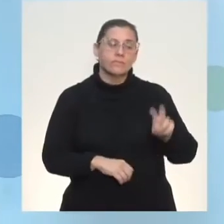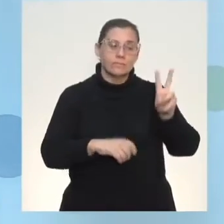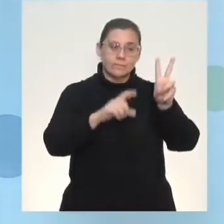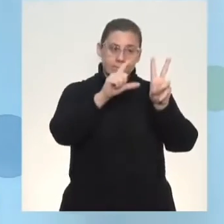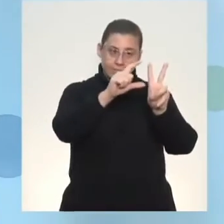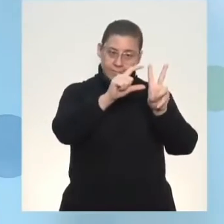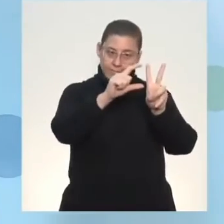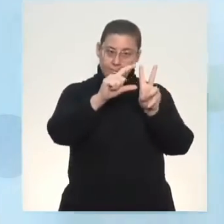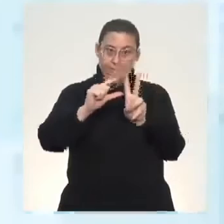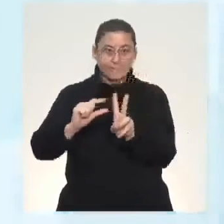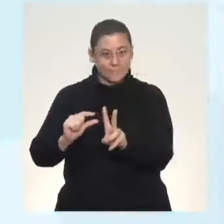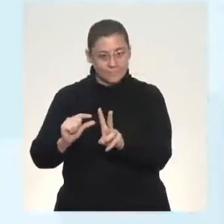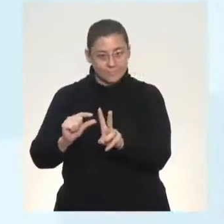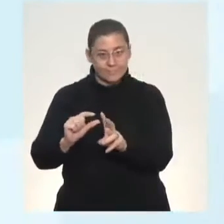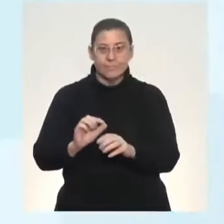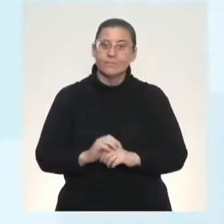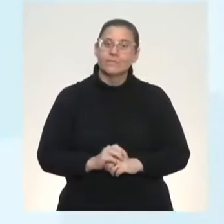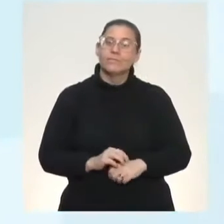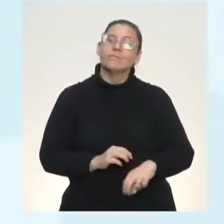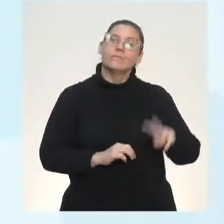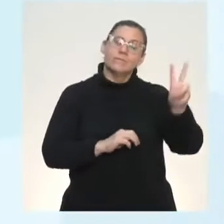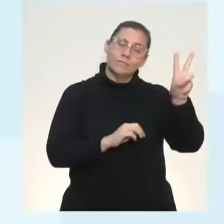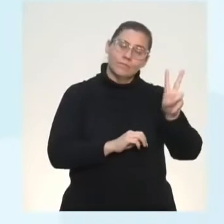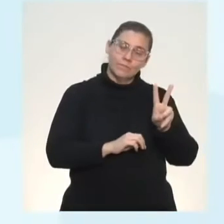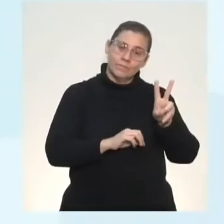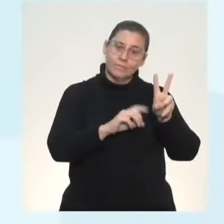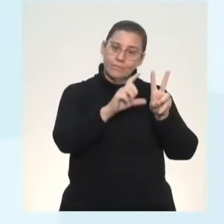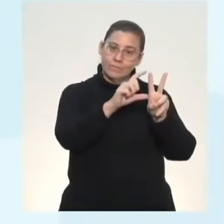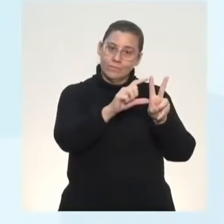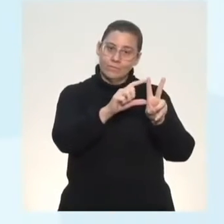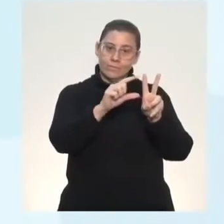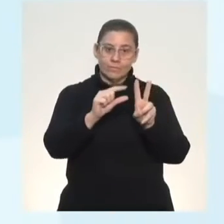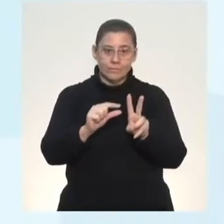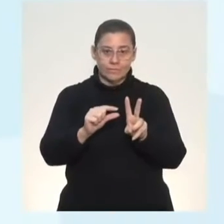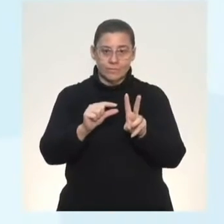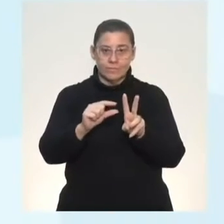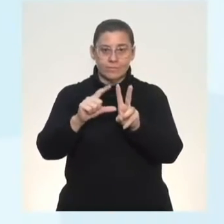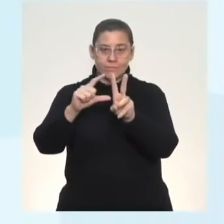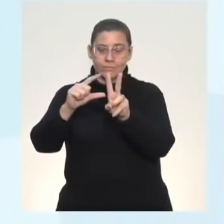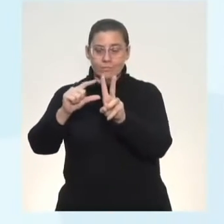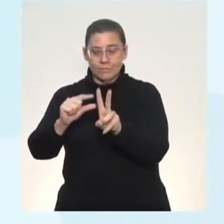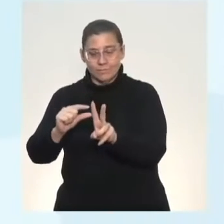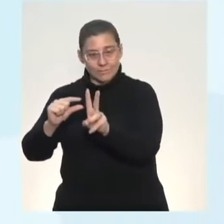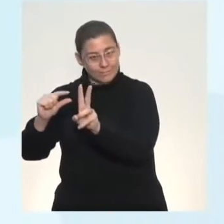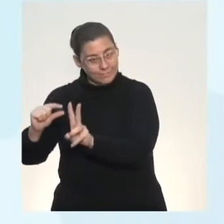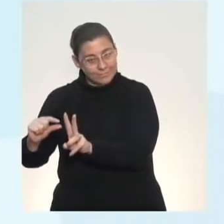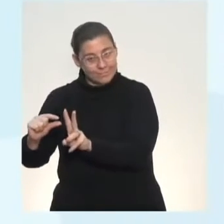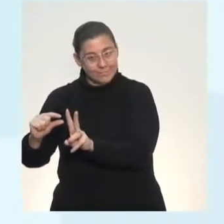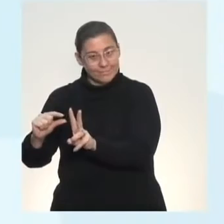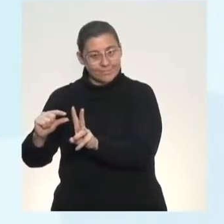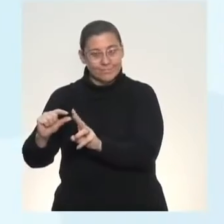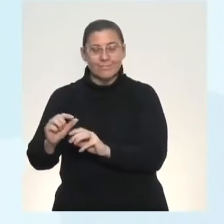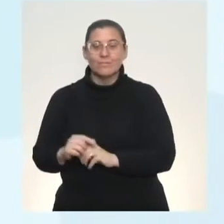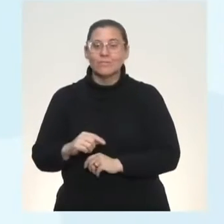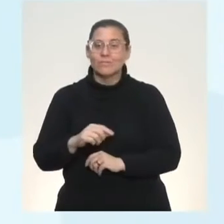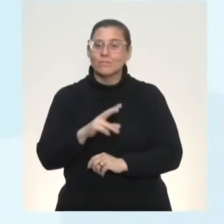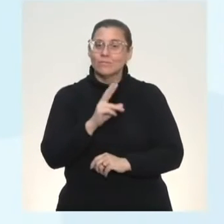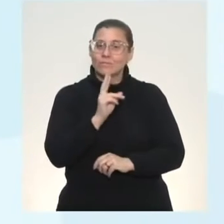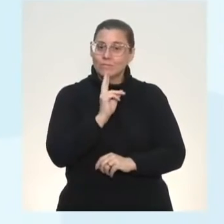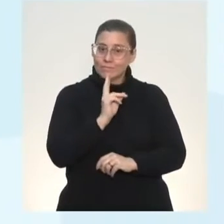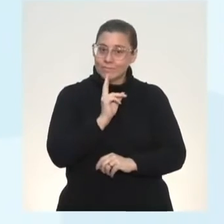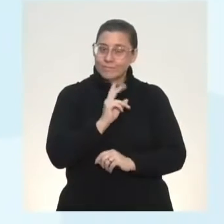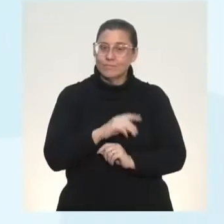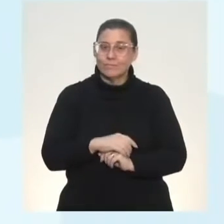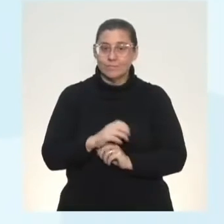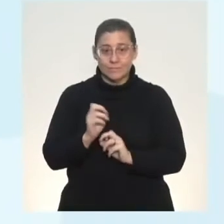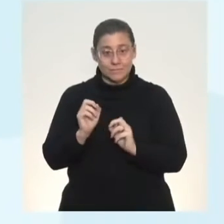Vzinho. Vzão com Vzinho. Vzinho. E Vzinho, verde.